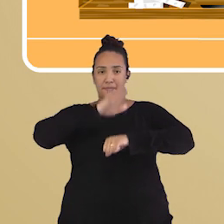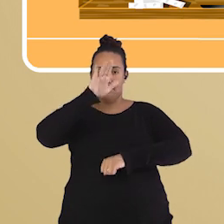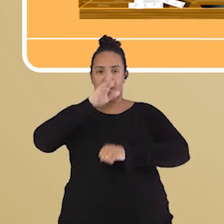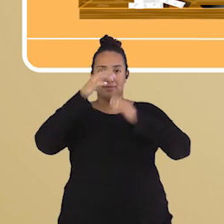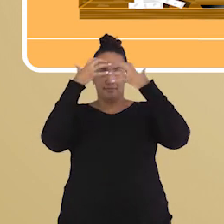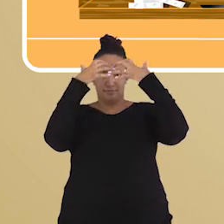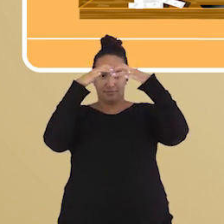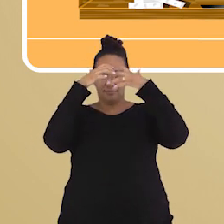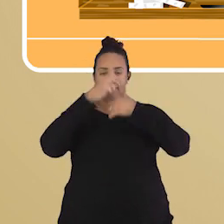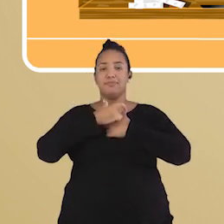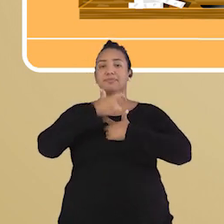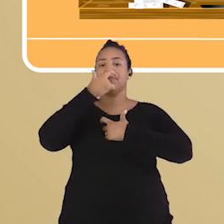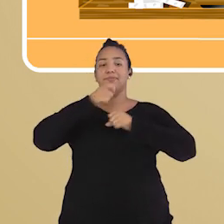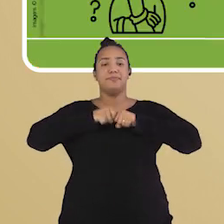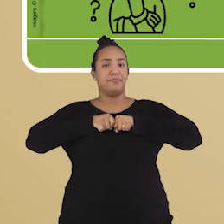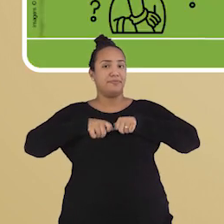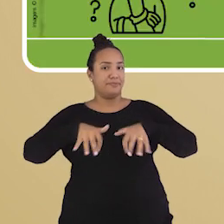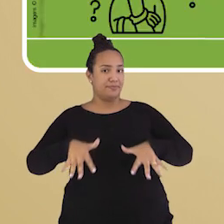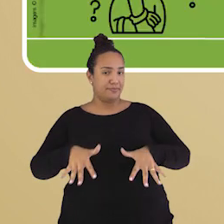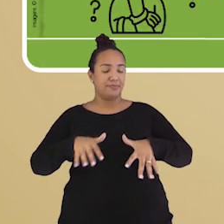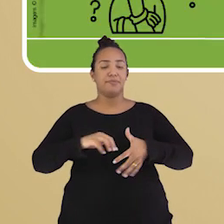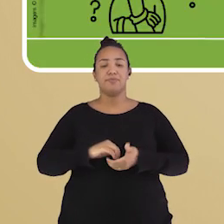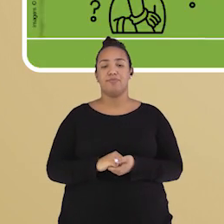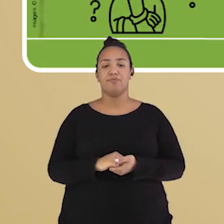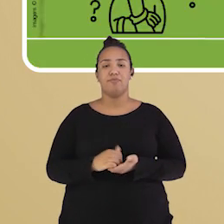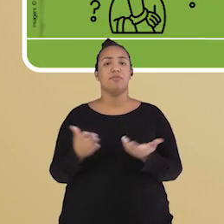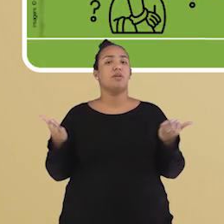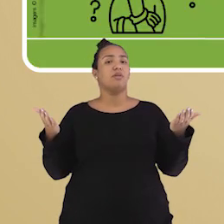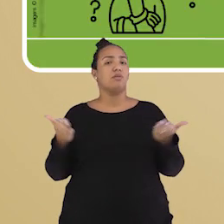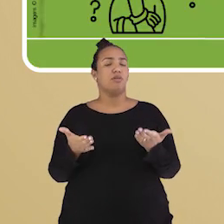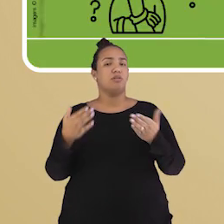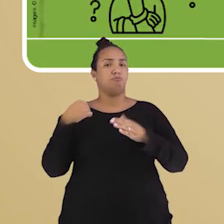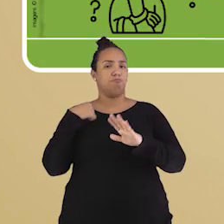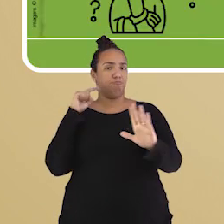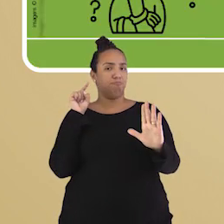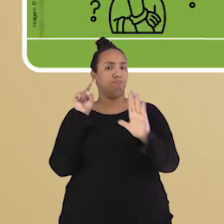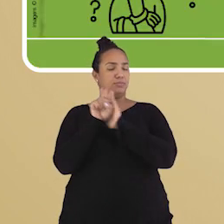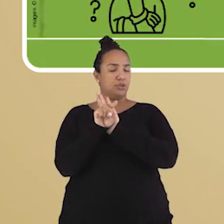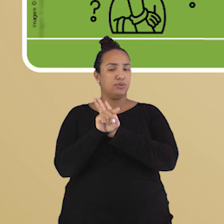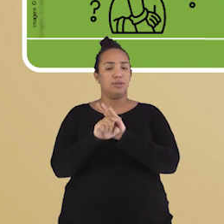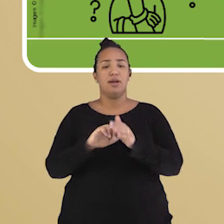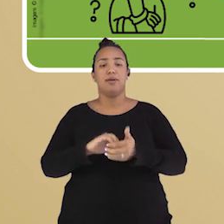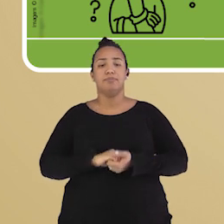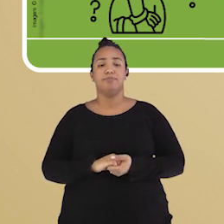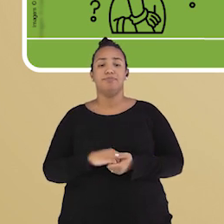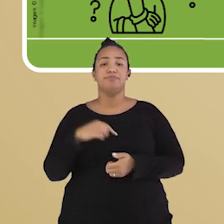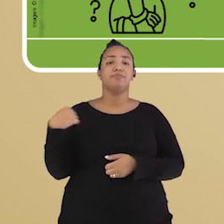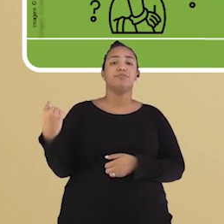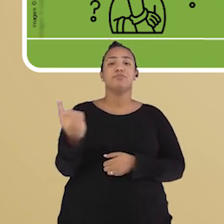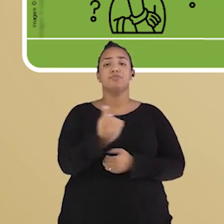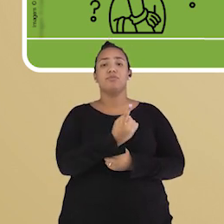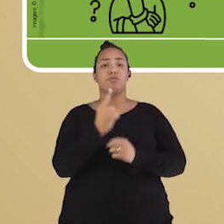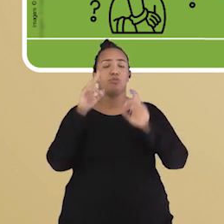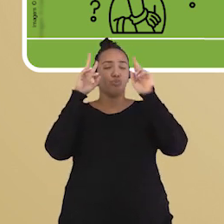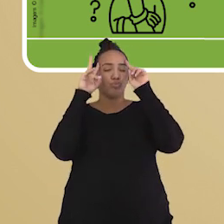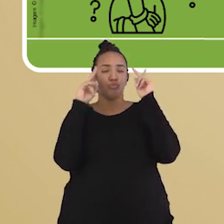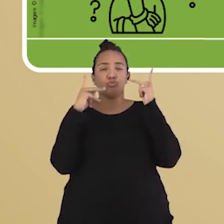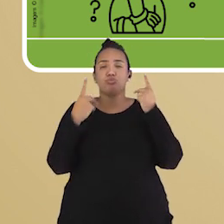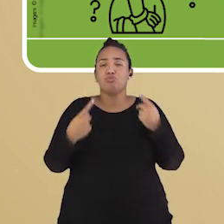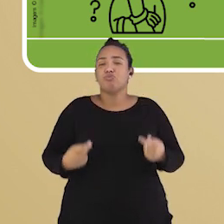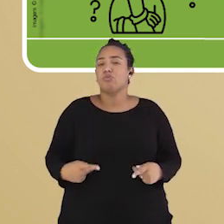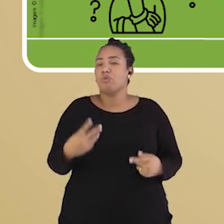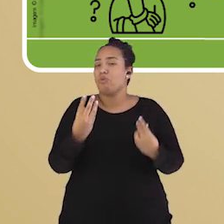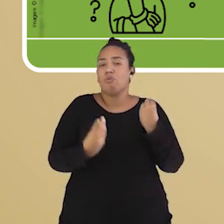mais sobre o sistema nervoso. Aí vai uma pergunta: o que faz de nós seres